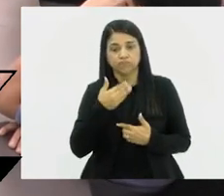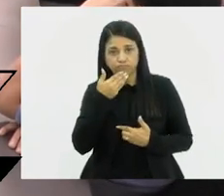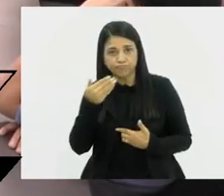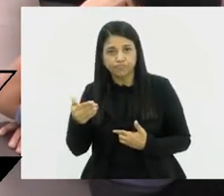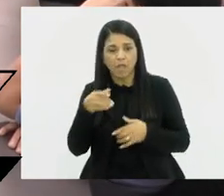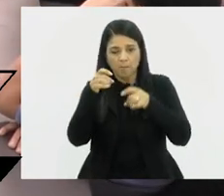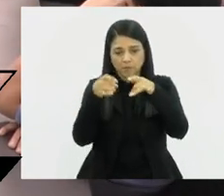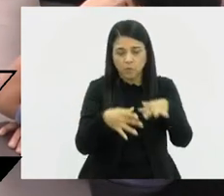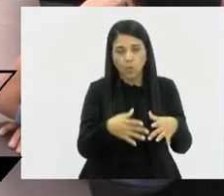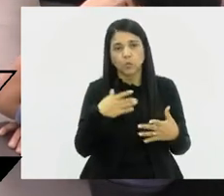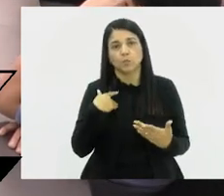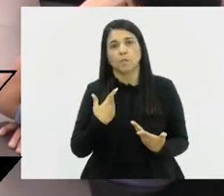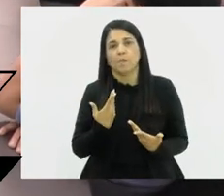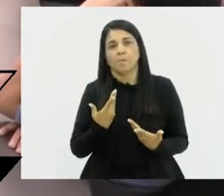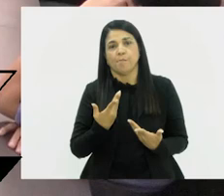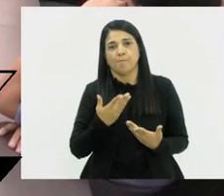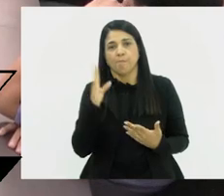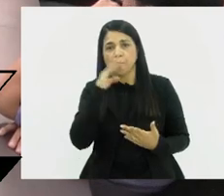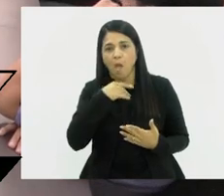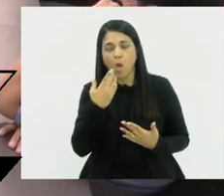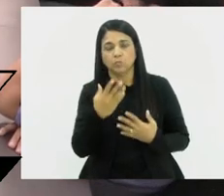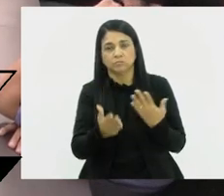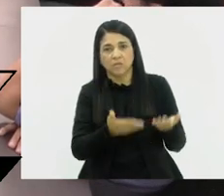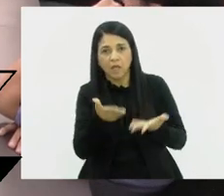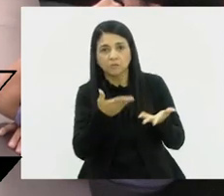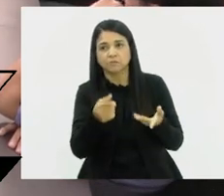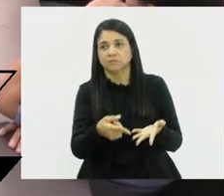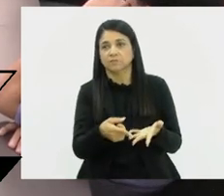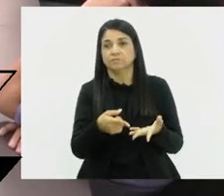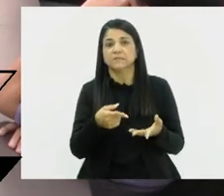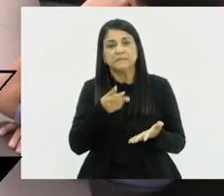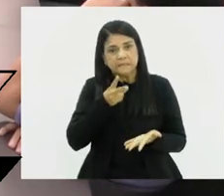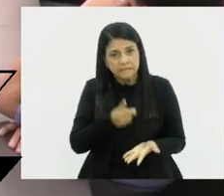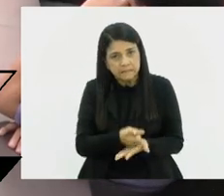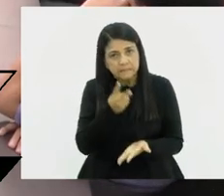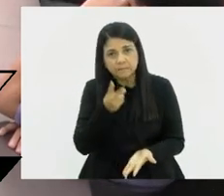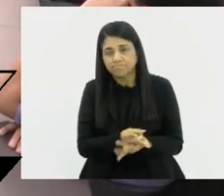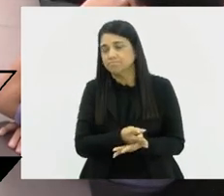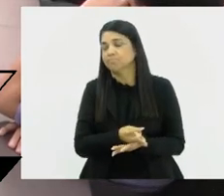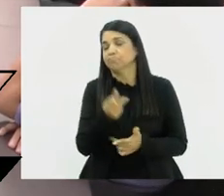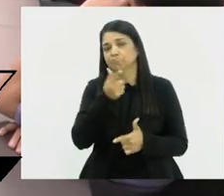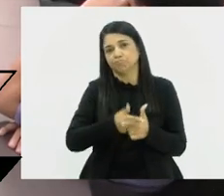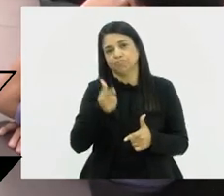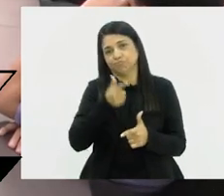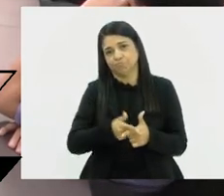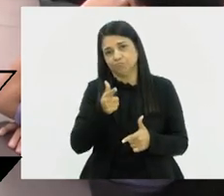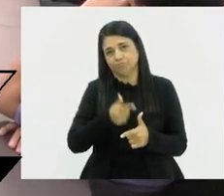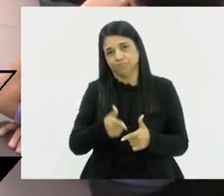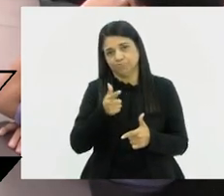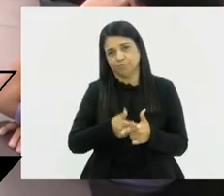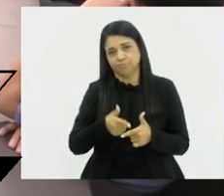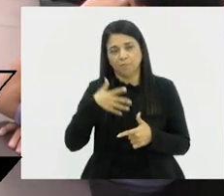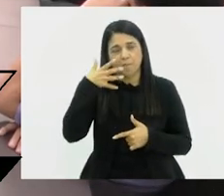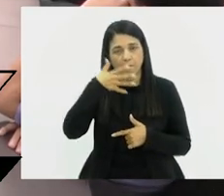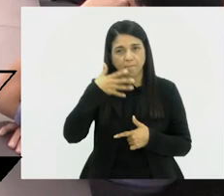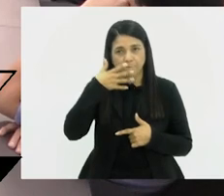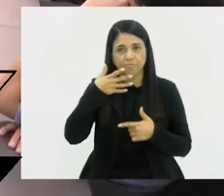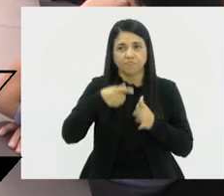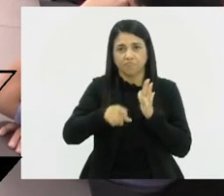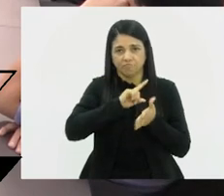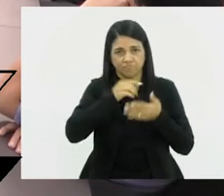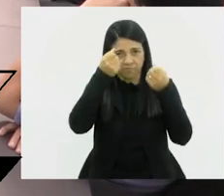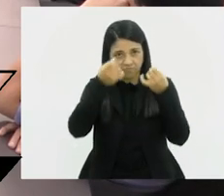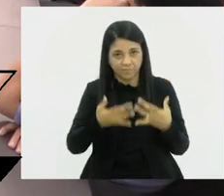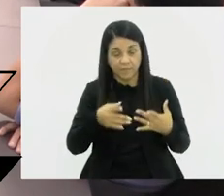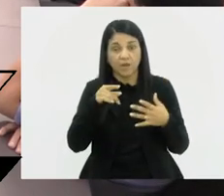de abandono, de maus-tratos, e sempre esbarrávamos na mesma questão que já foi falada aqui por diversas vezes, a dificuldade em